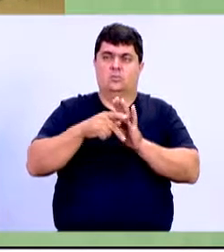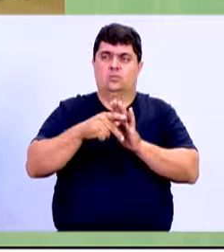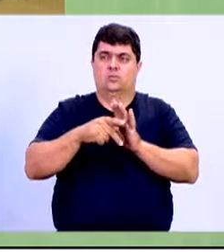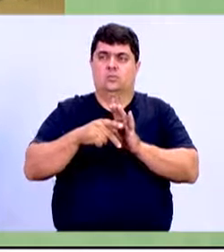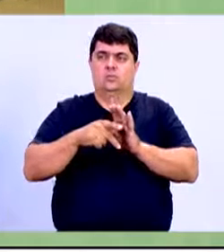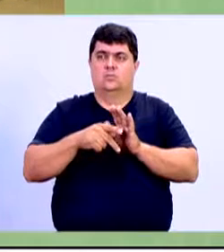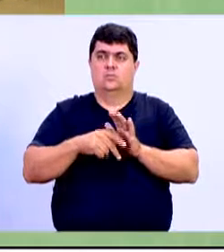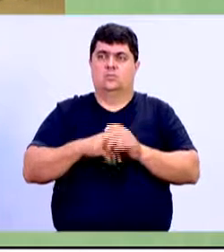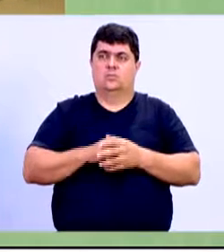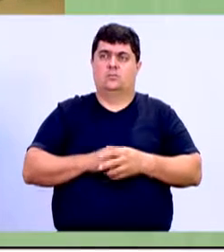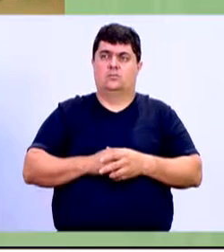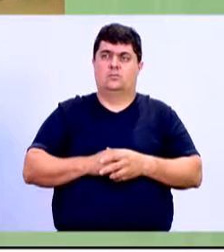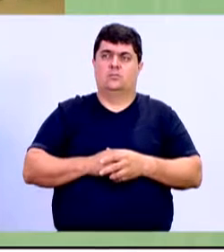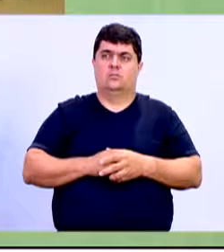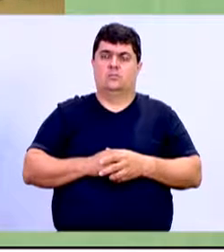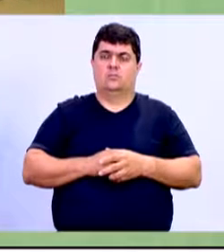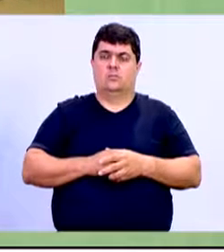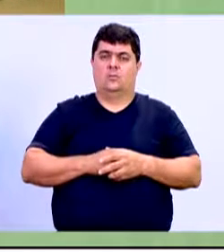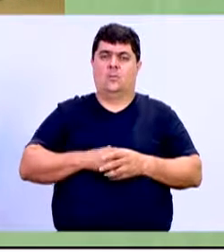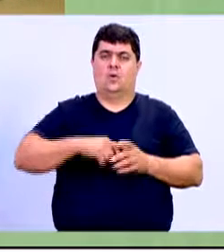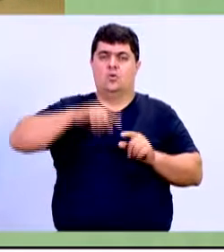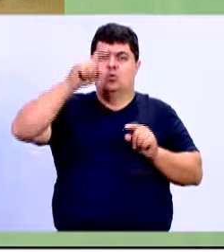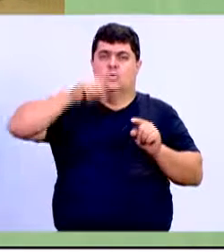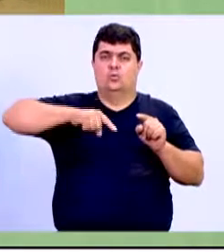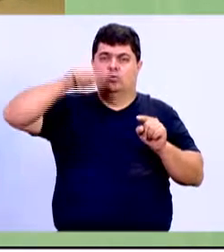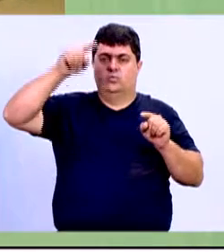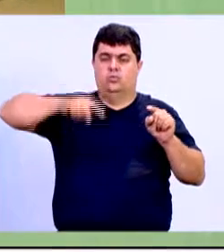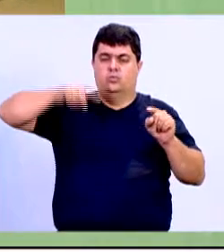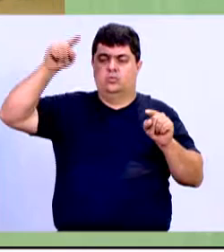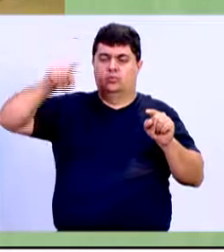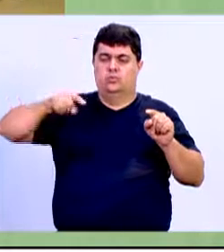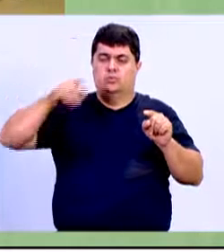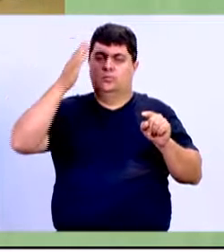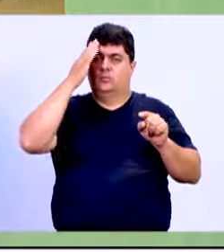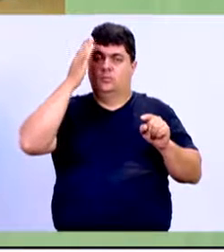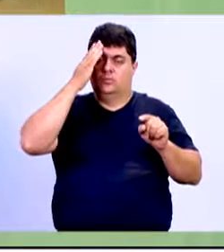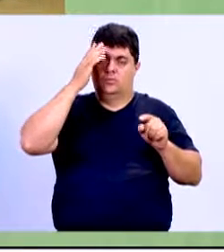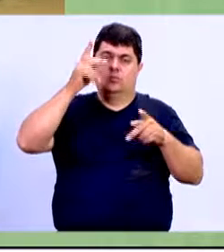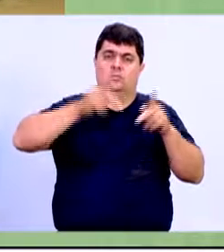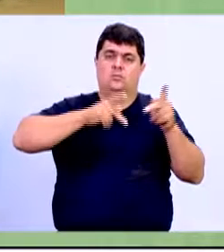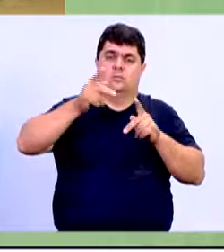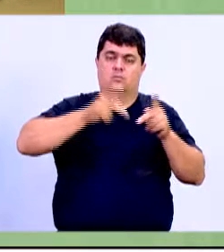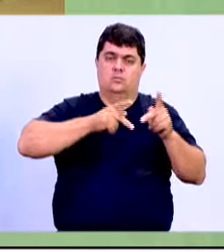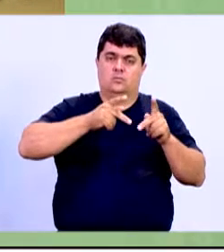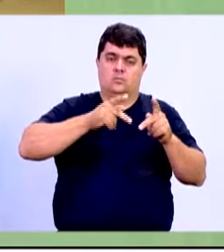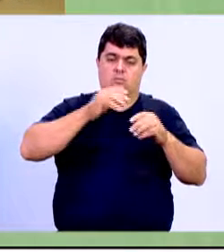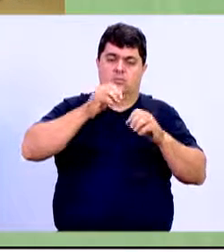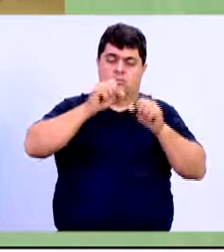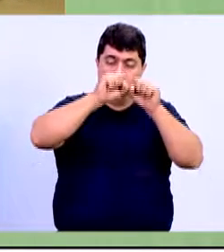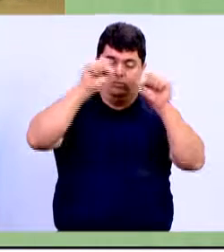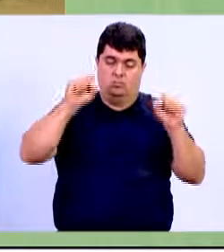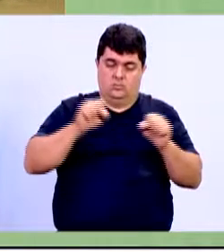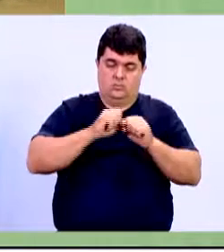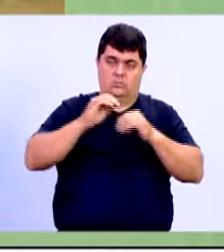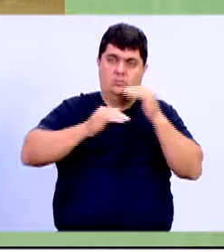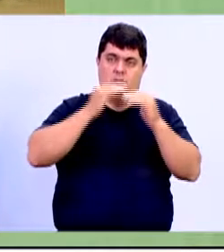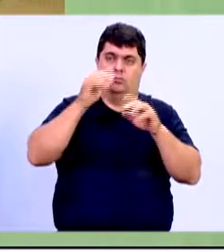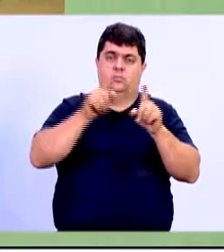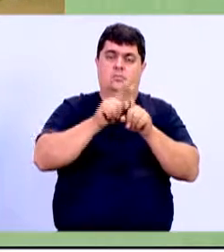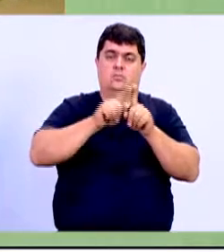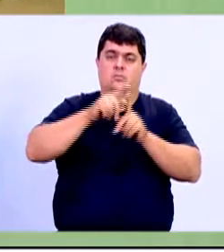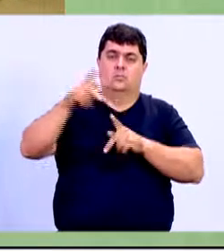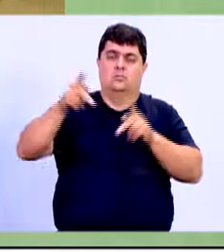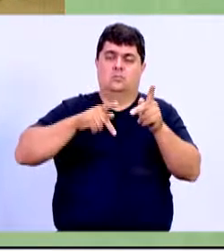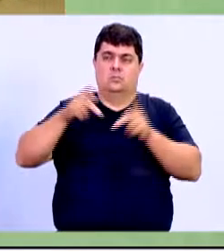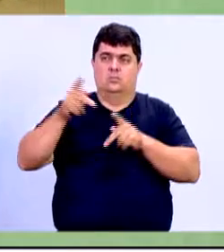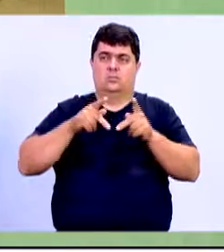gráficos de andamento dos nossos projetos, dos nossos processos, tanto dos projetos de desenvolvimento de sistemas, quanto dos